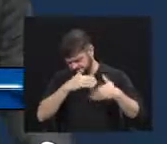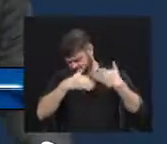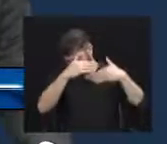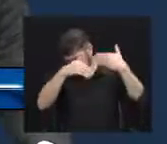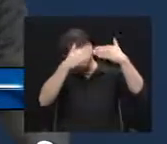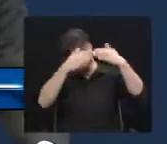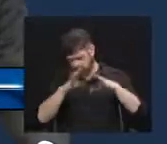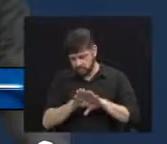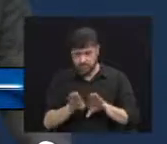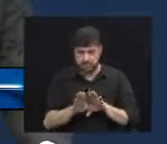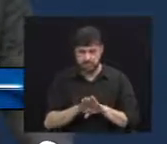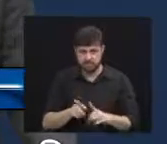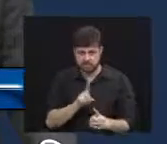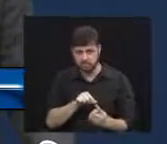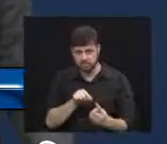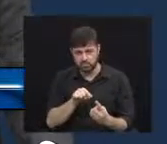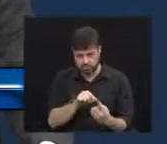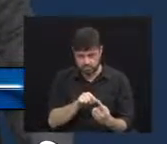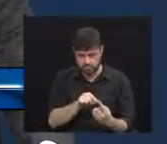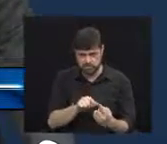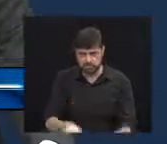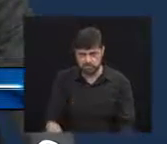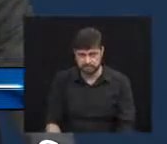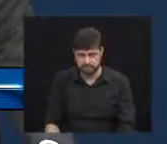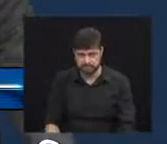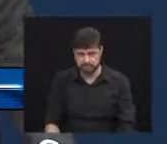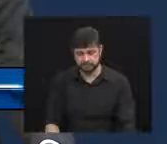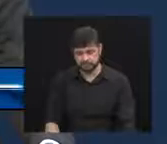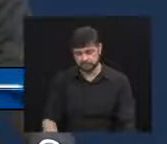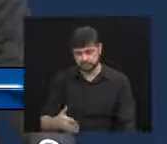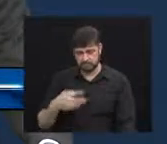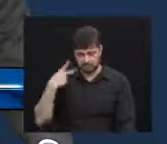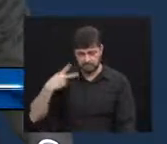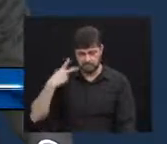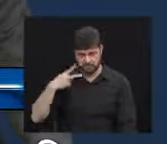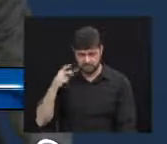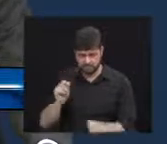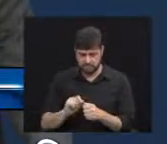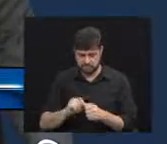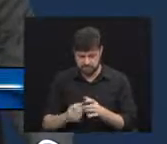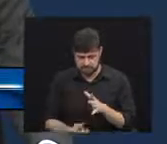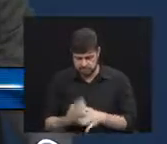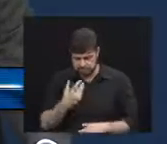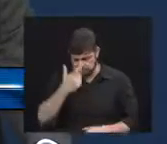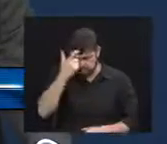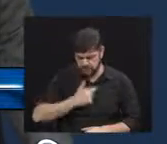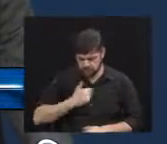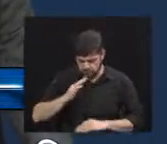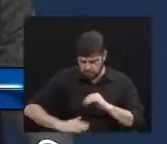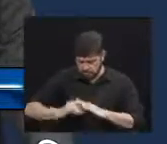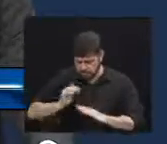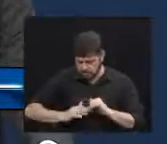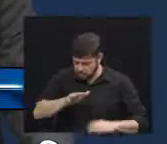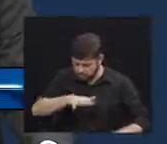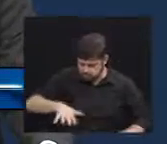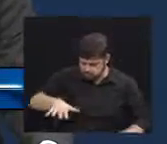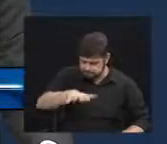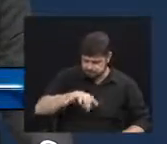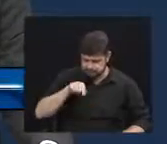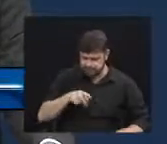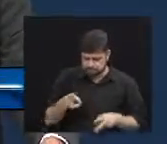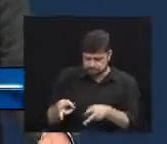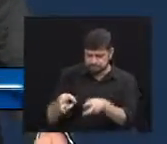também para os objetivos que o mandato de vereador tem. Procurei atuar em algumas áreas que eu considero